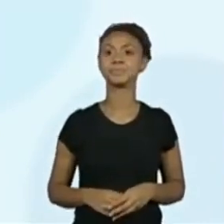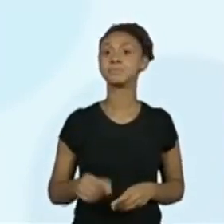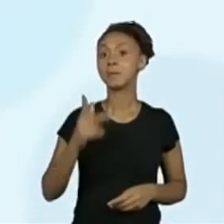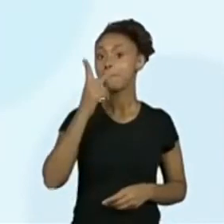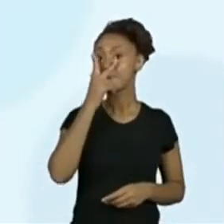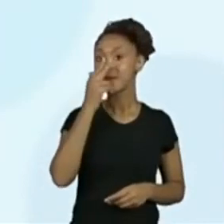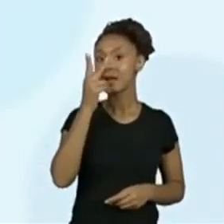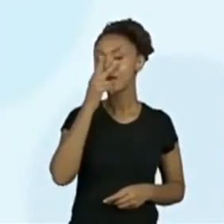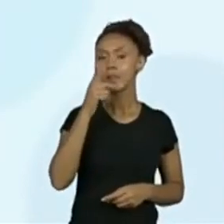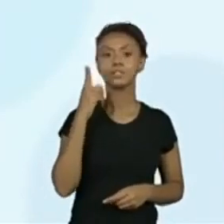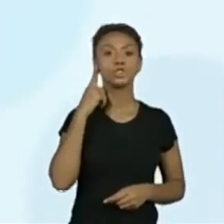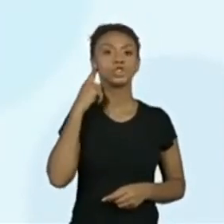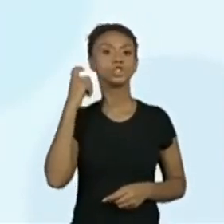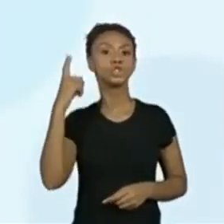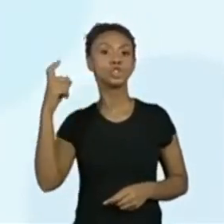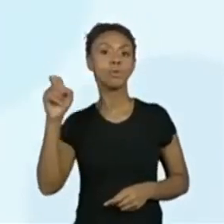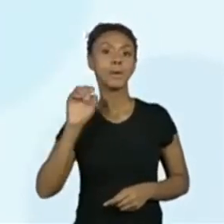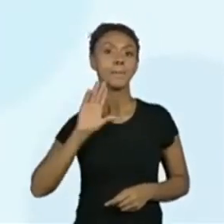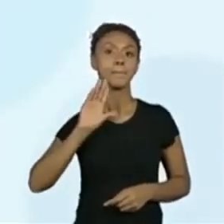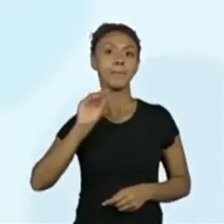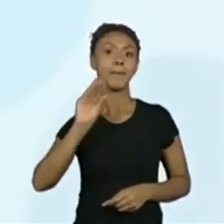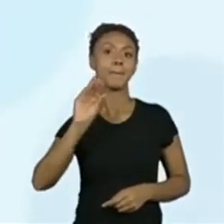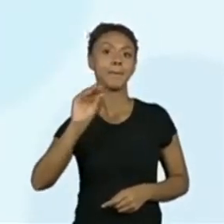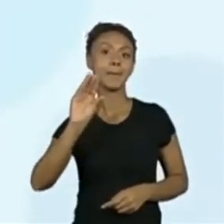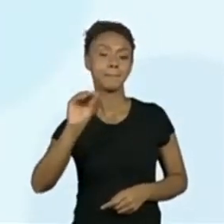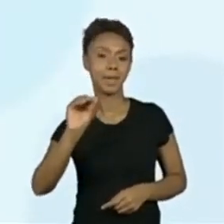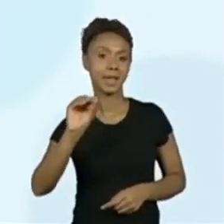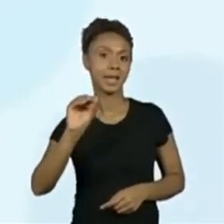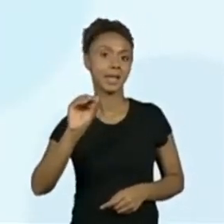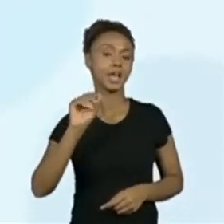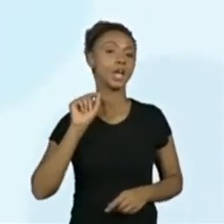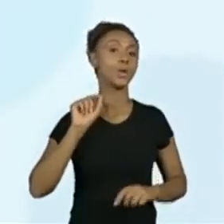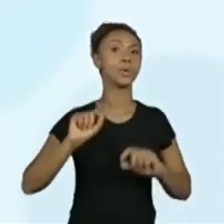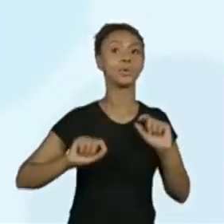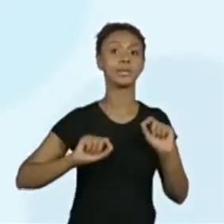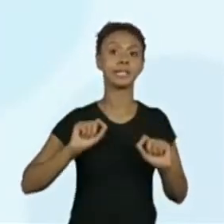De. De. J. J.